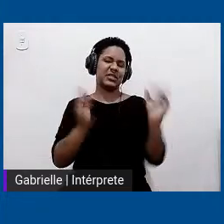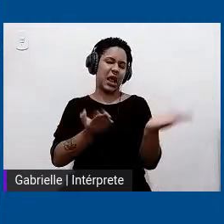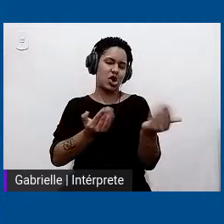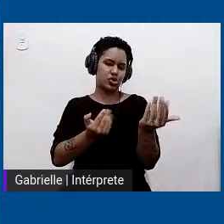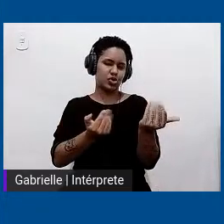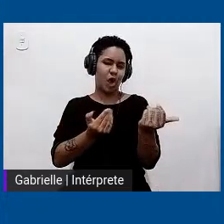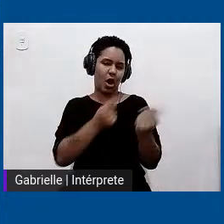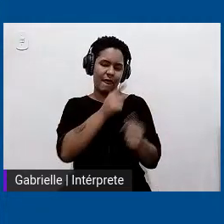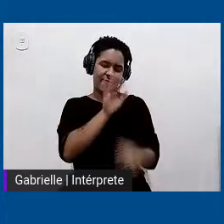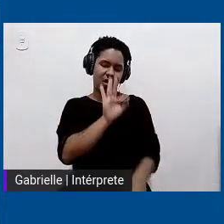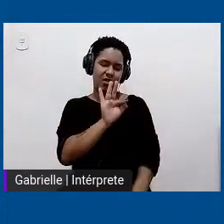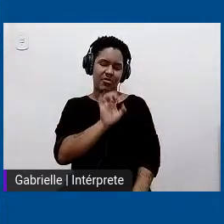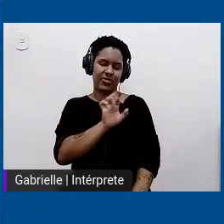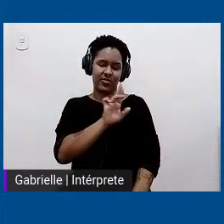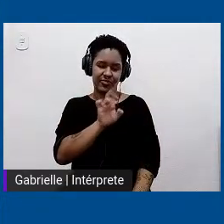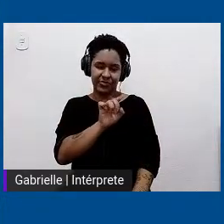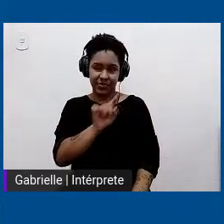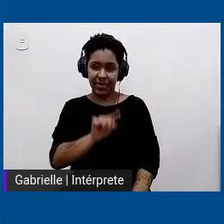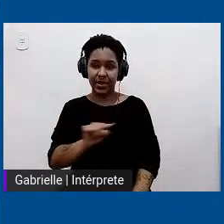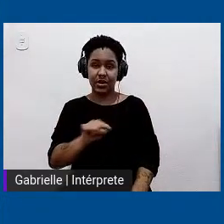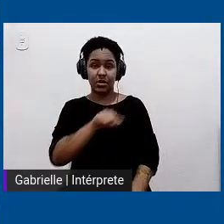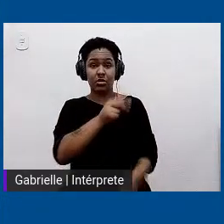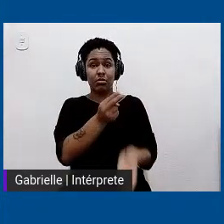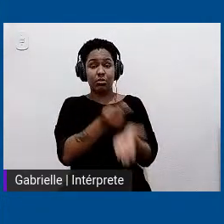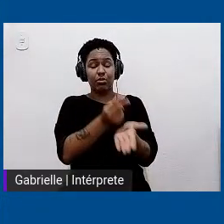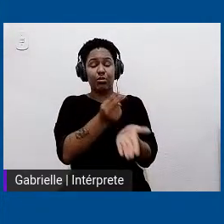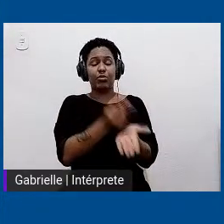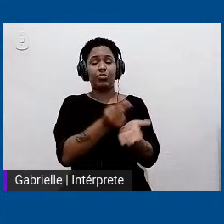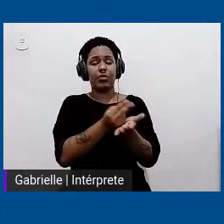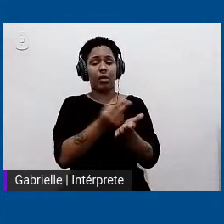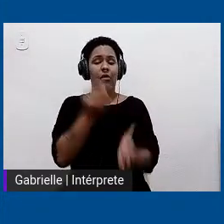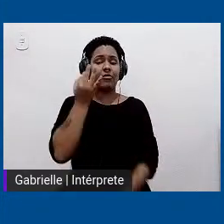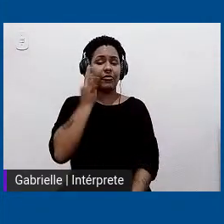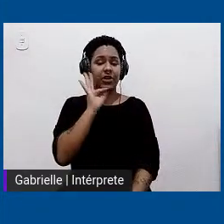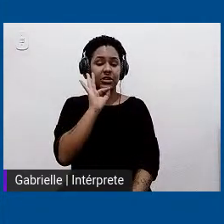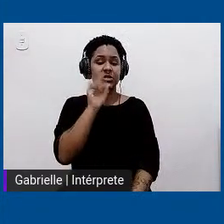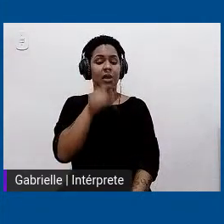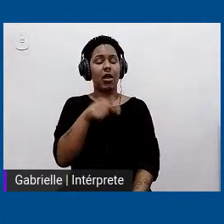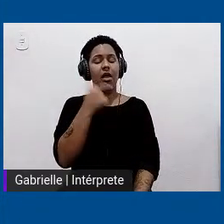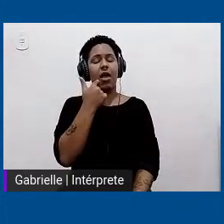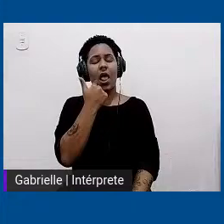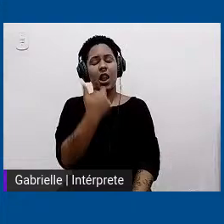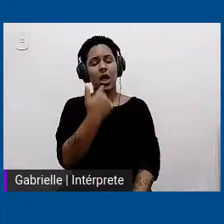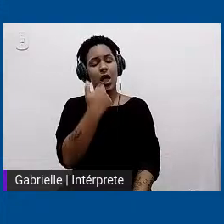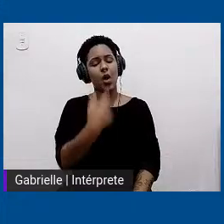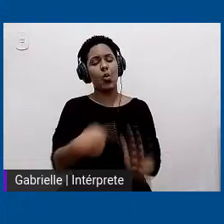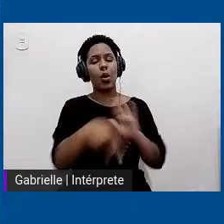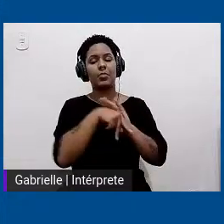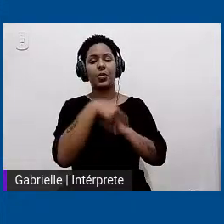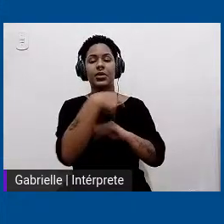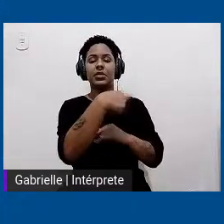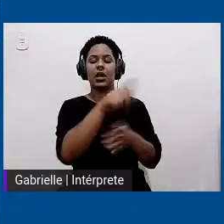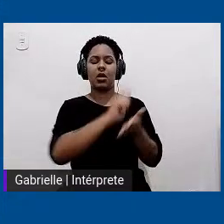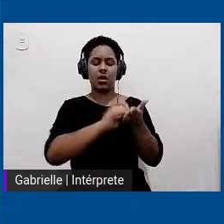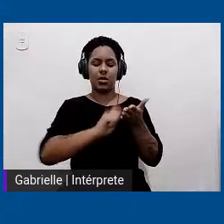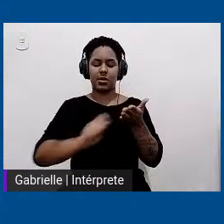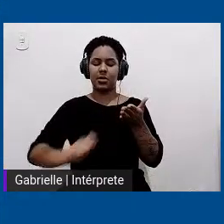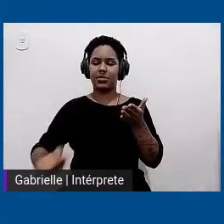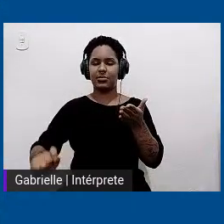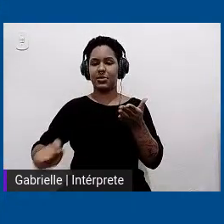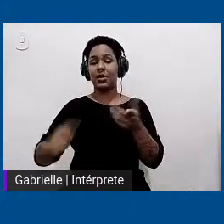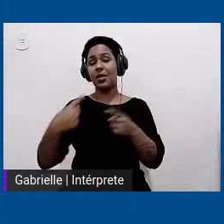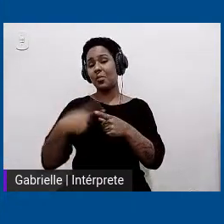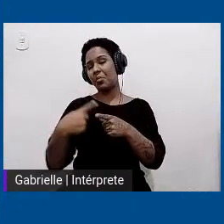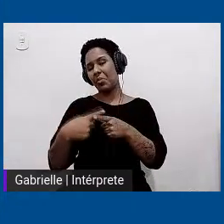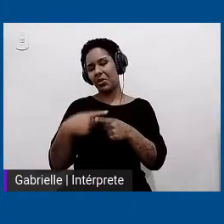e mantém o francês como língua nas suas anotações, porque, como ele